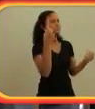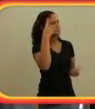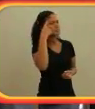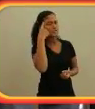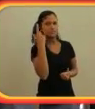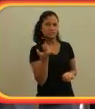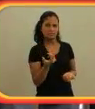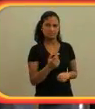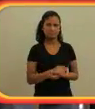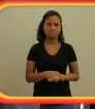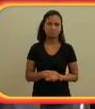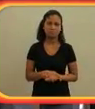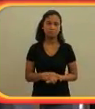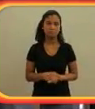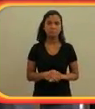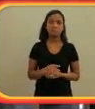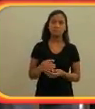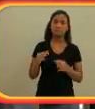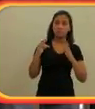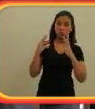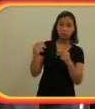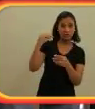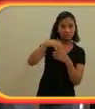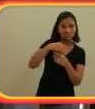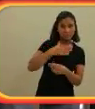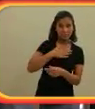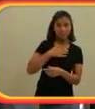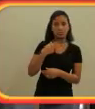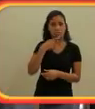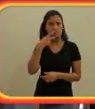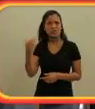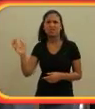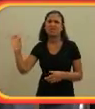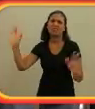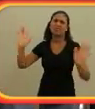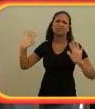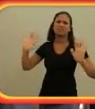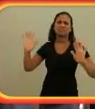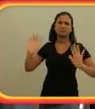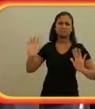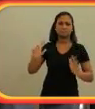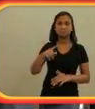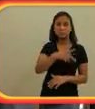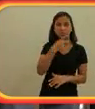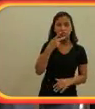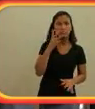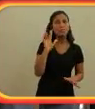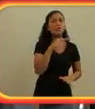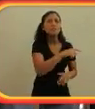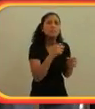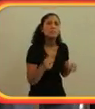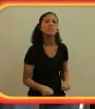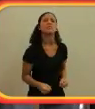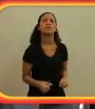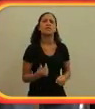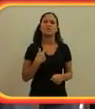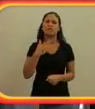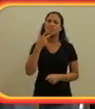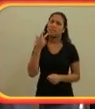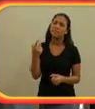coisa impossível de se pensar para fazer. Totalmente inusitada para mim. Aí eu falei, não. Ela falou, mas você pode. Eu